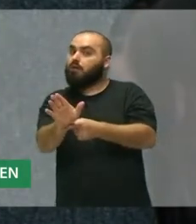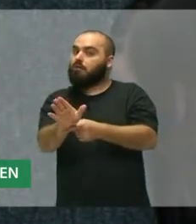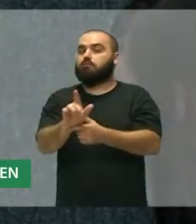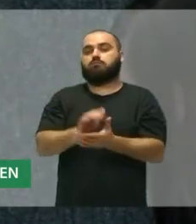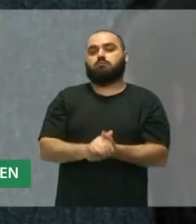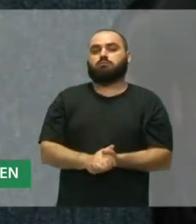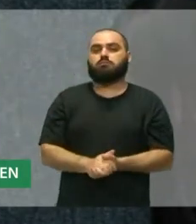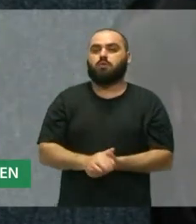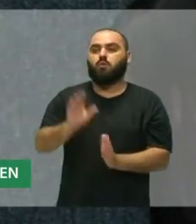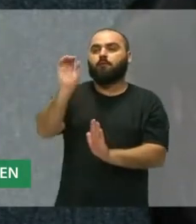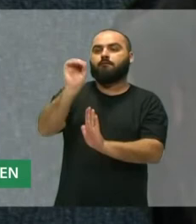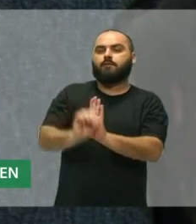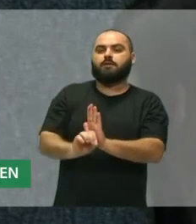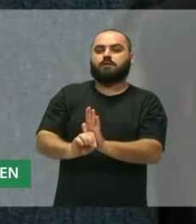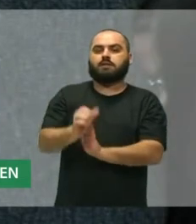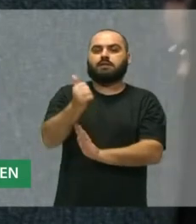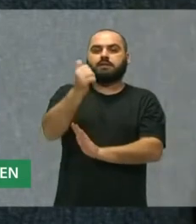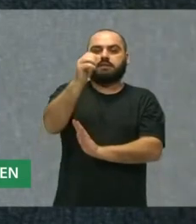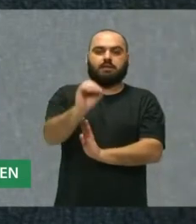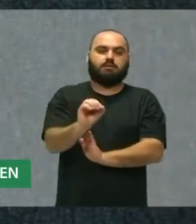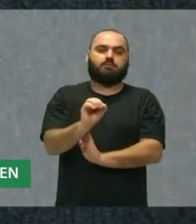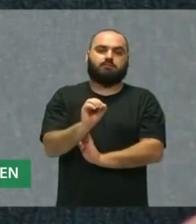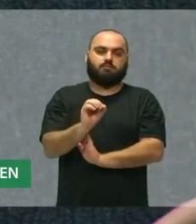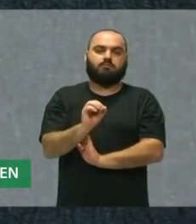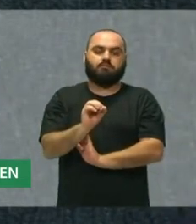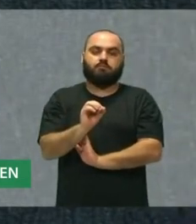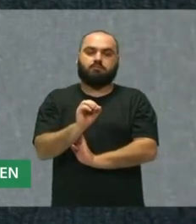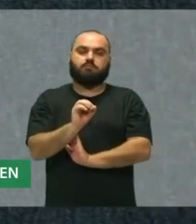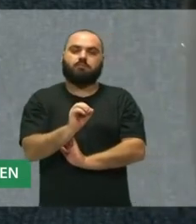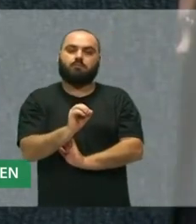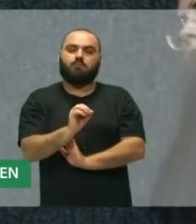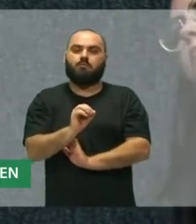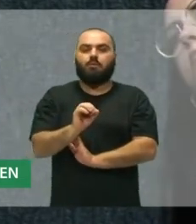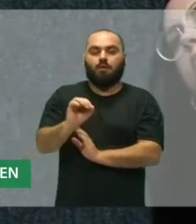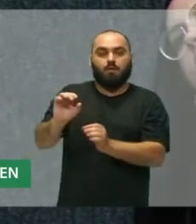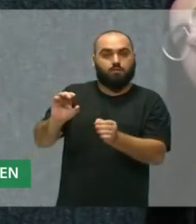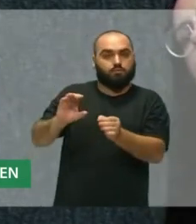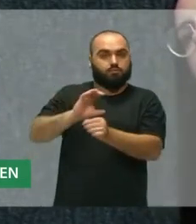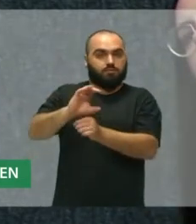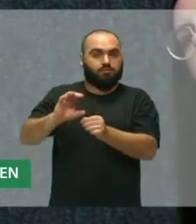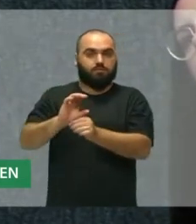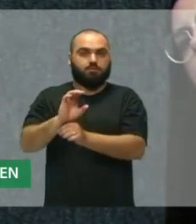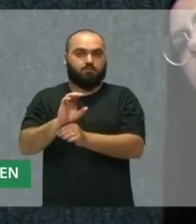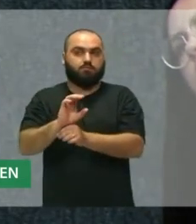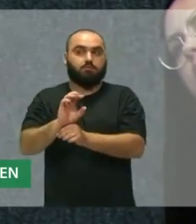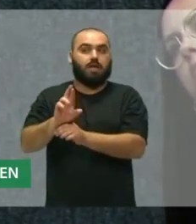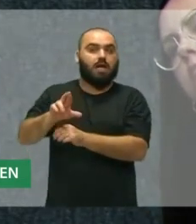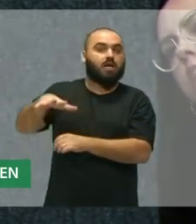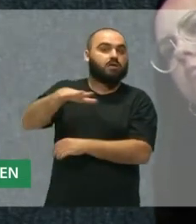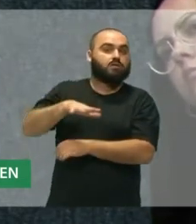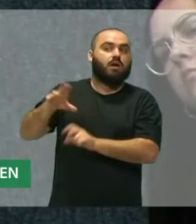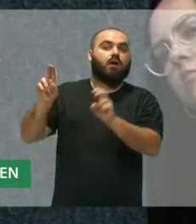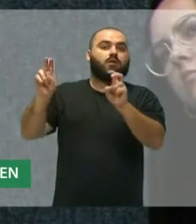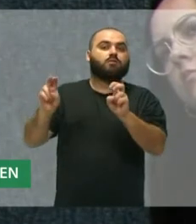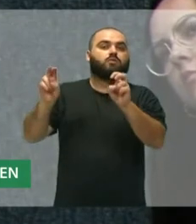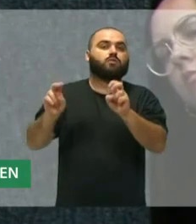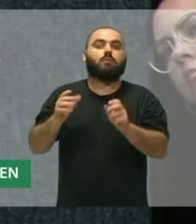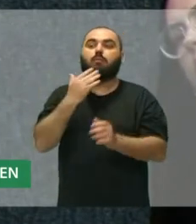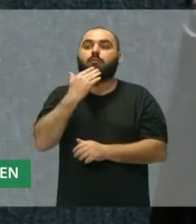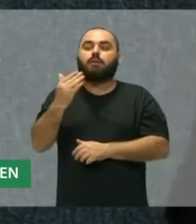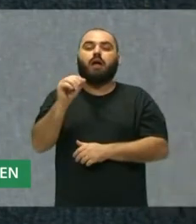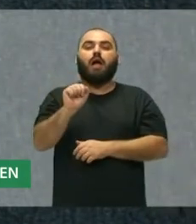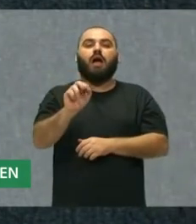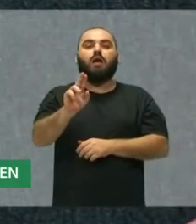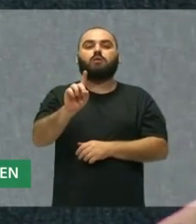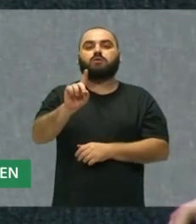o ofício circular número 10 da Comissão Intergestor Regional. Assunto: solicitação de auditoria